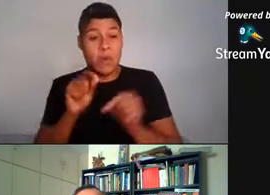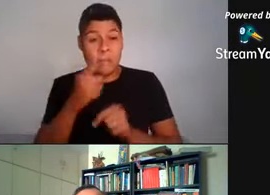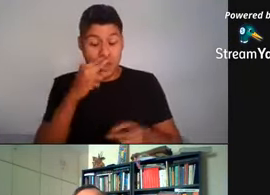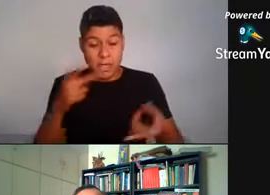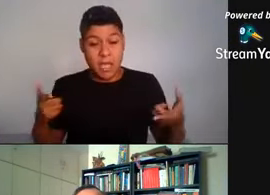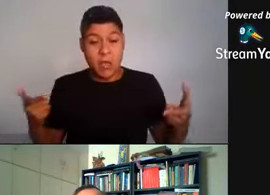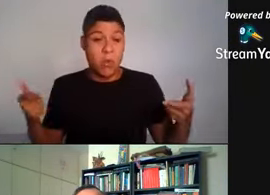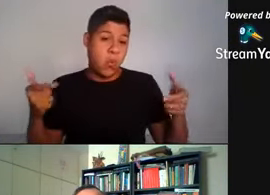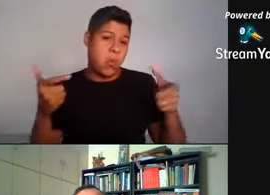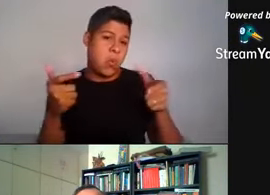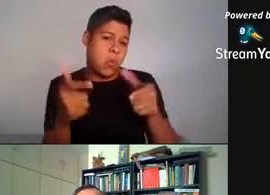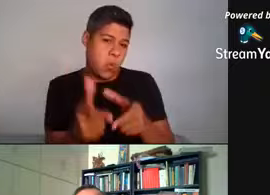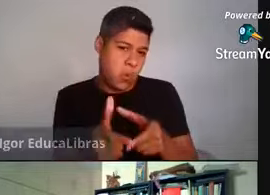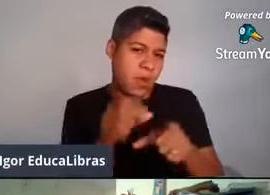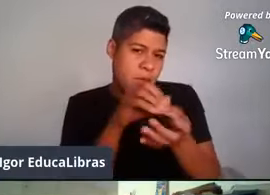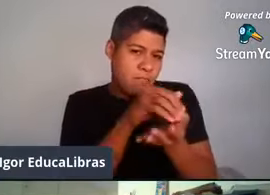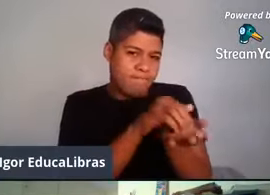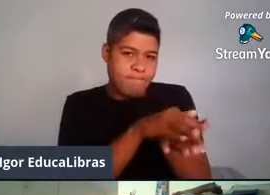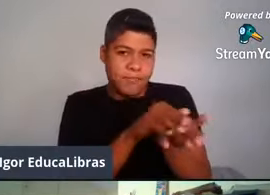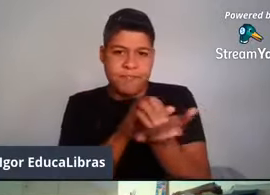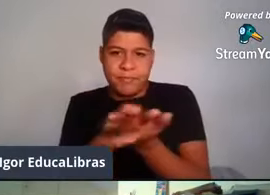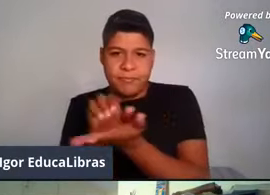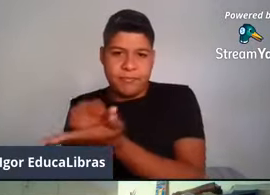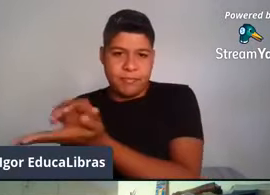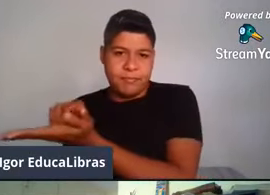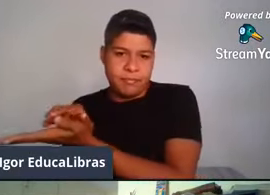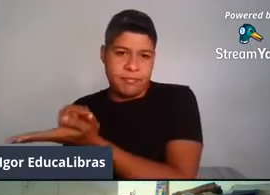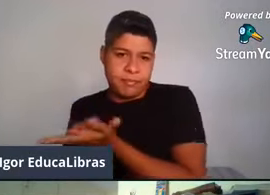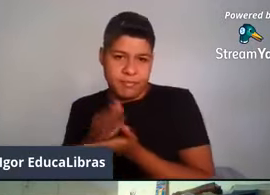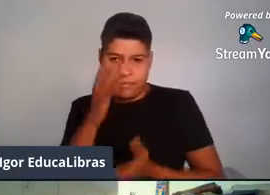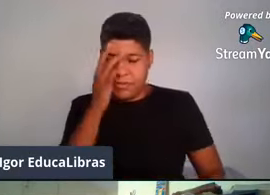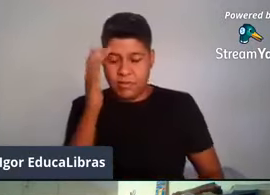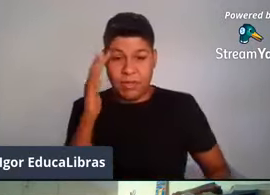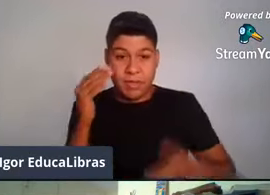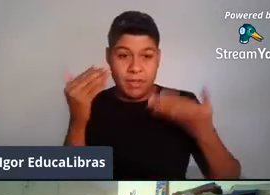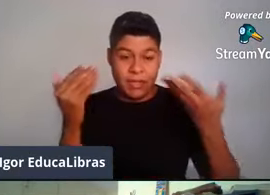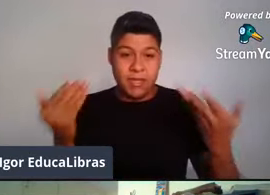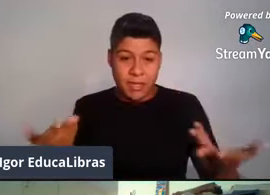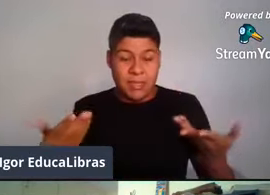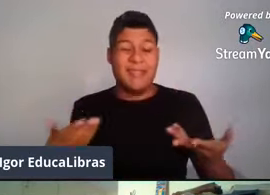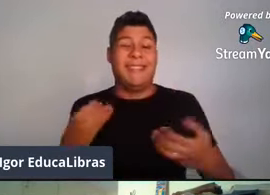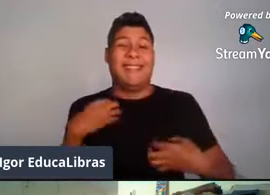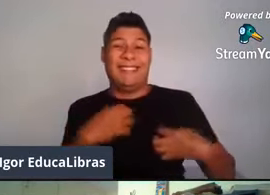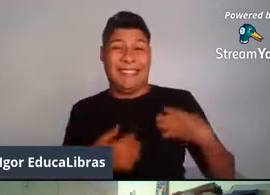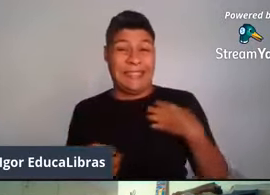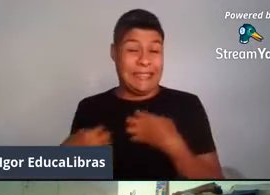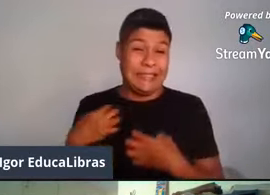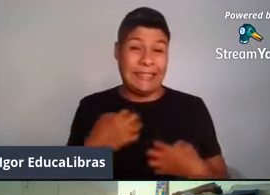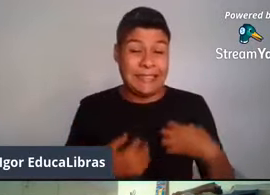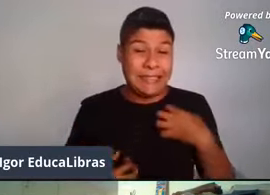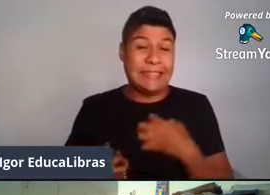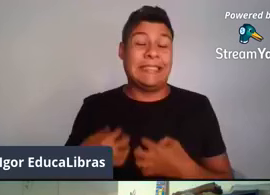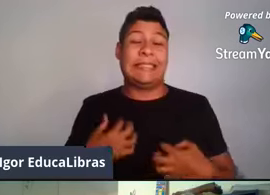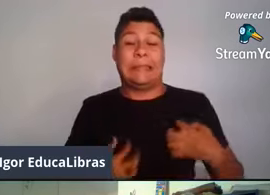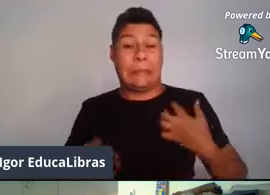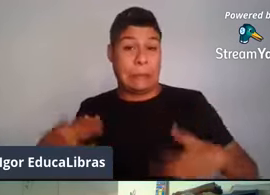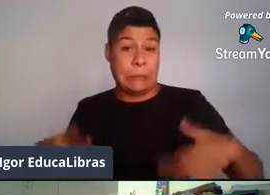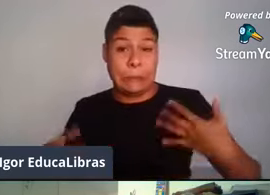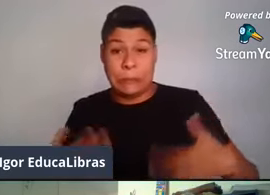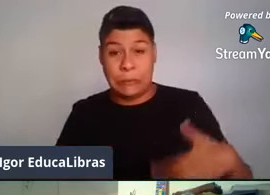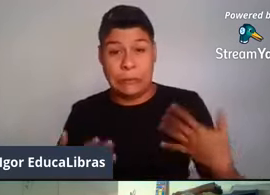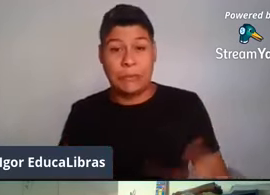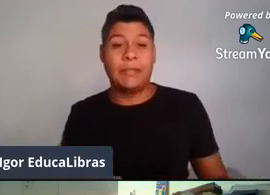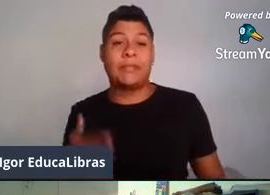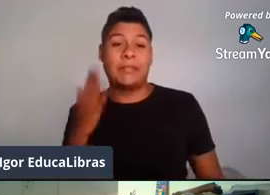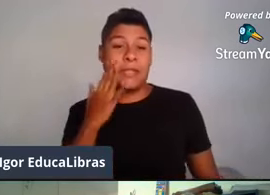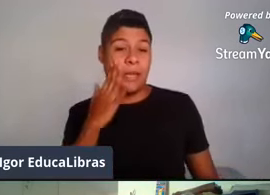reduziram, demitiram, enfim, fecharam as portas. Então, é um cenário bastante tenso ainda. A gente sabe que o setor